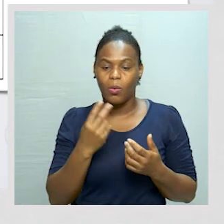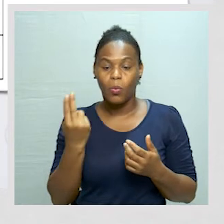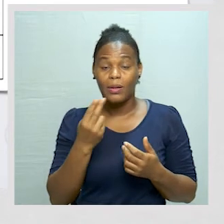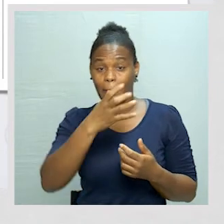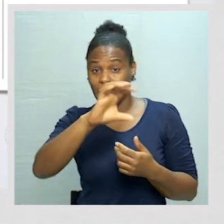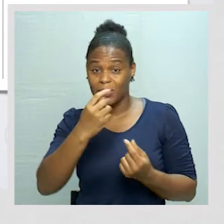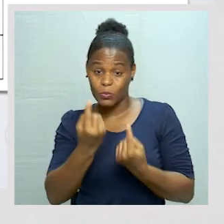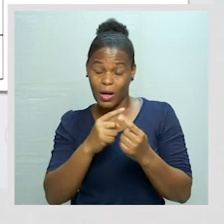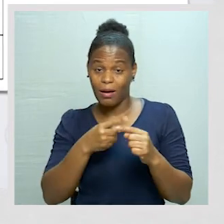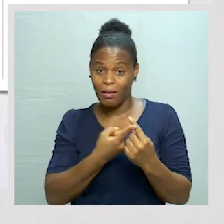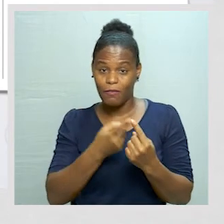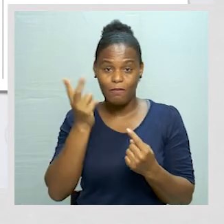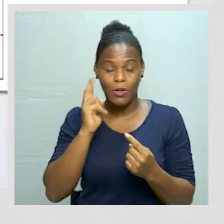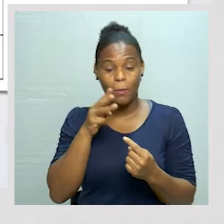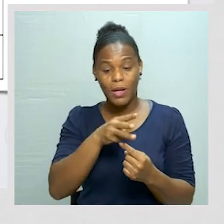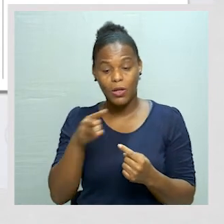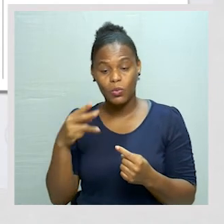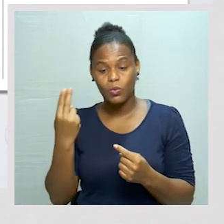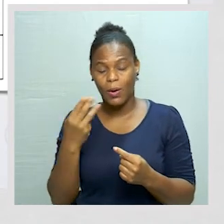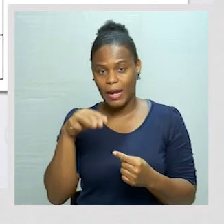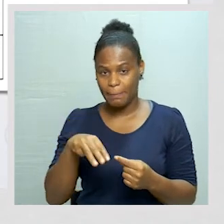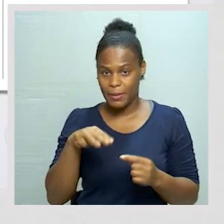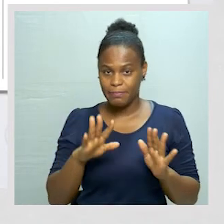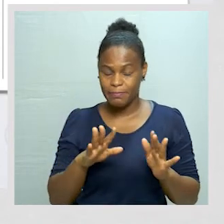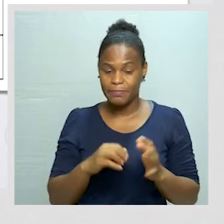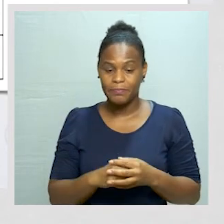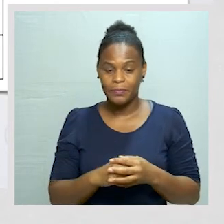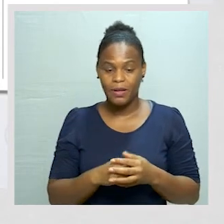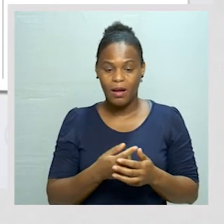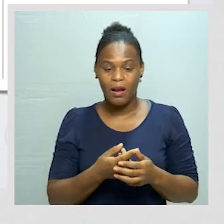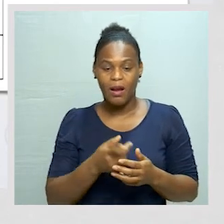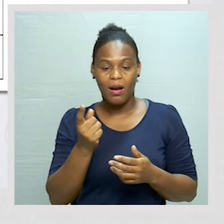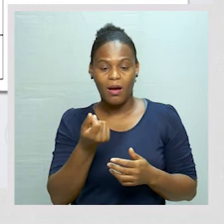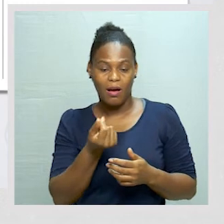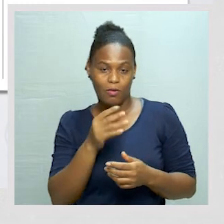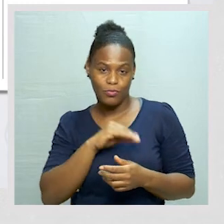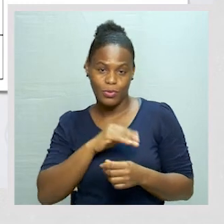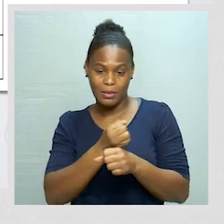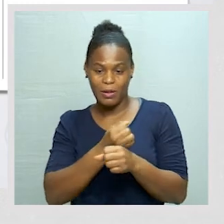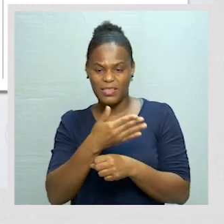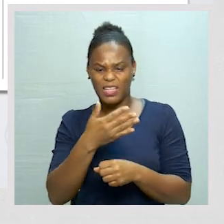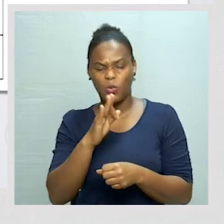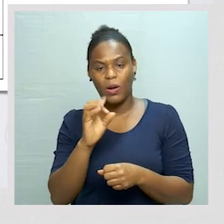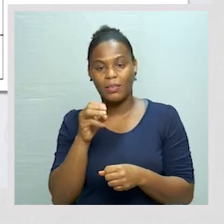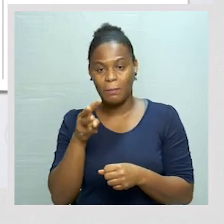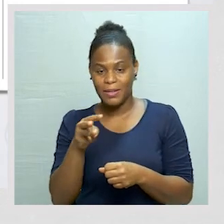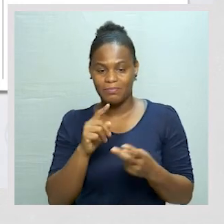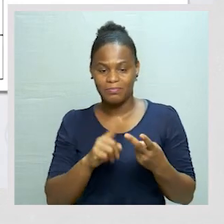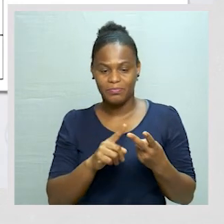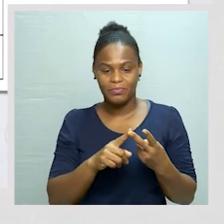num determinado ano, valores em milhões de unidades monetárias. Remunerações do trabalho, 140